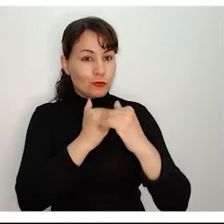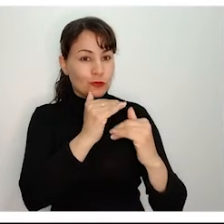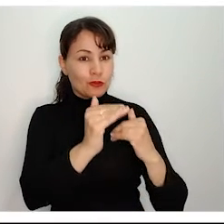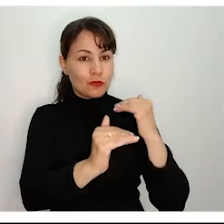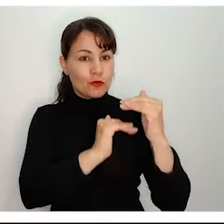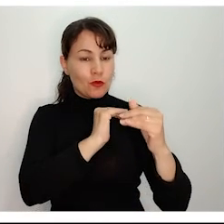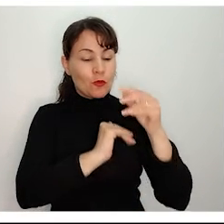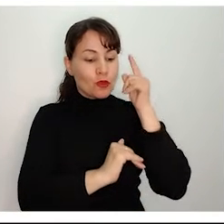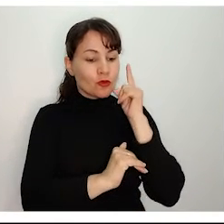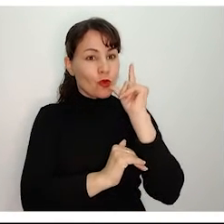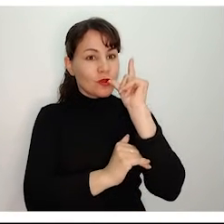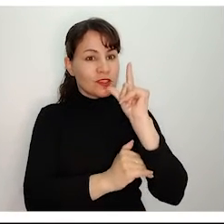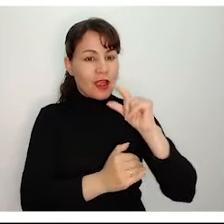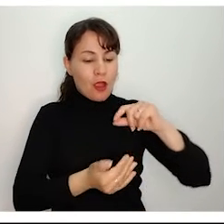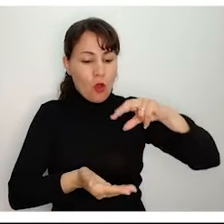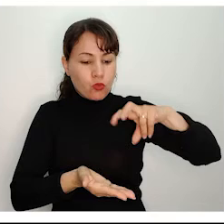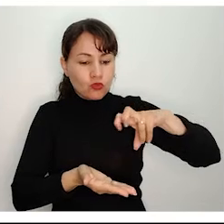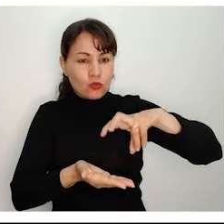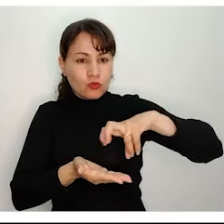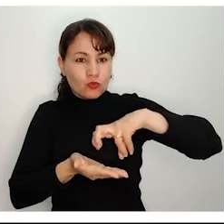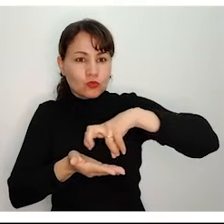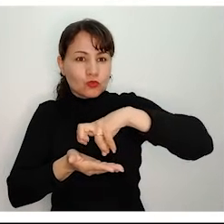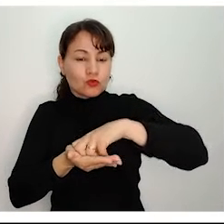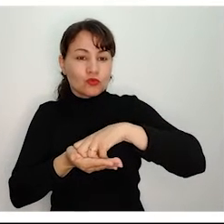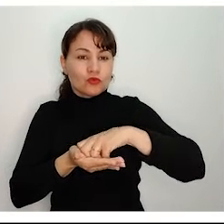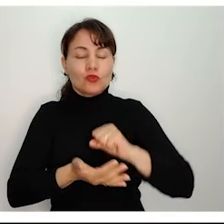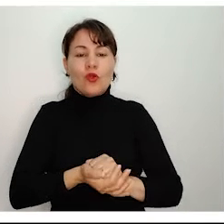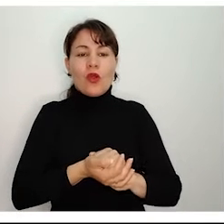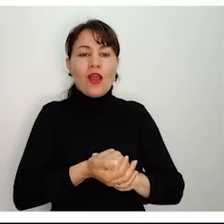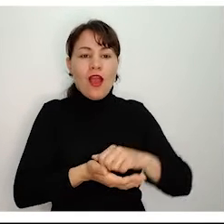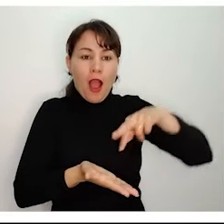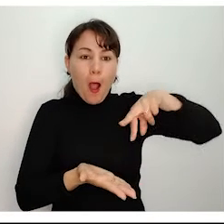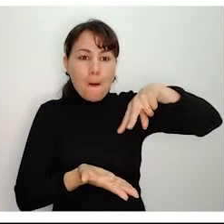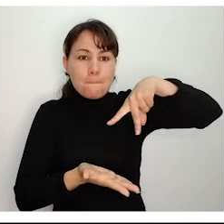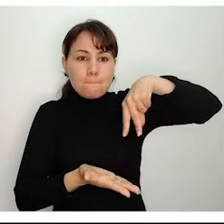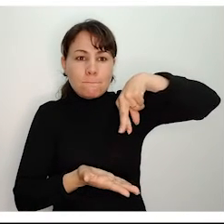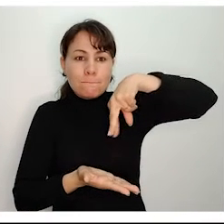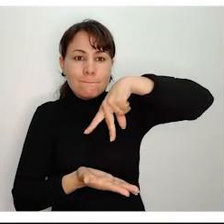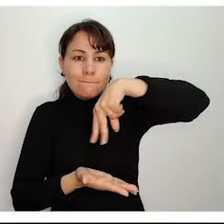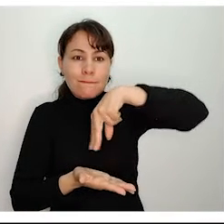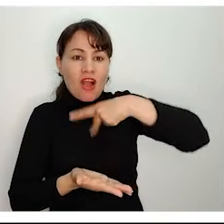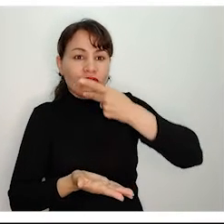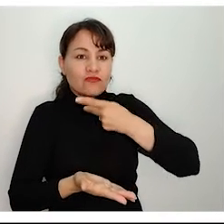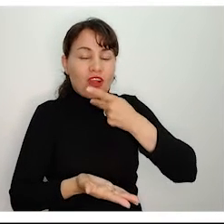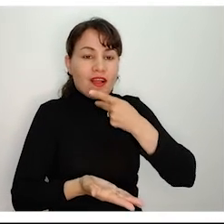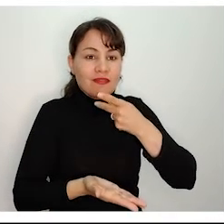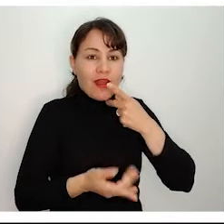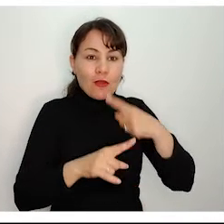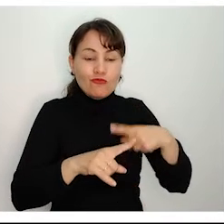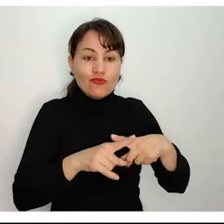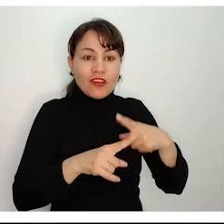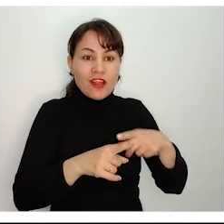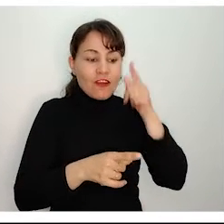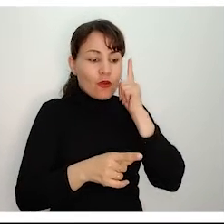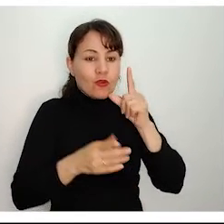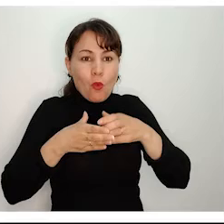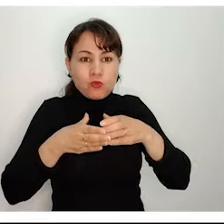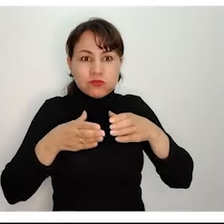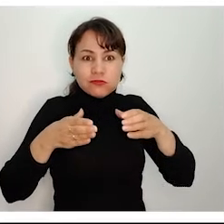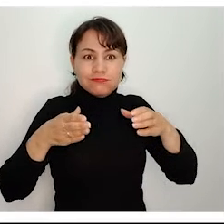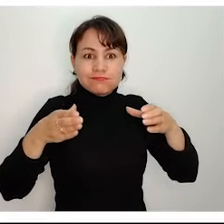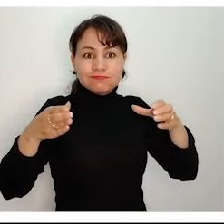caminhando nesse desenvolvimento até conseguir engatinhar, ficar de pé, andar, falar, é porque ela